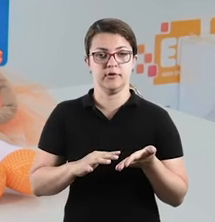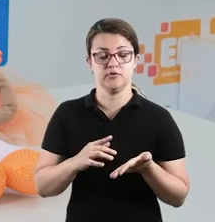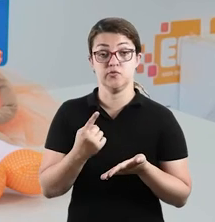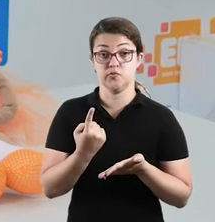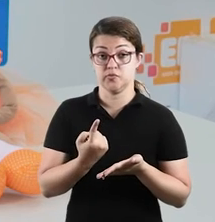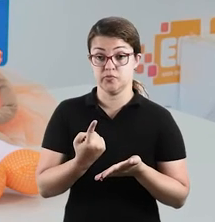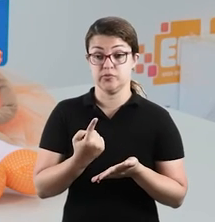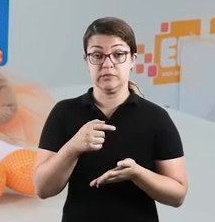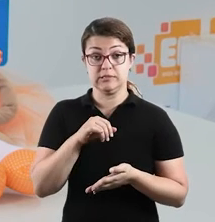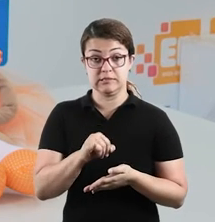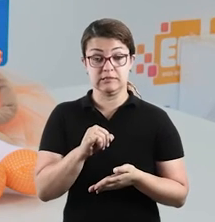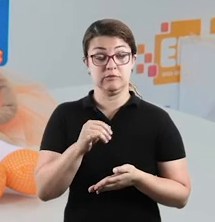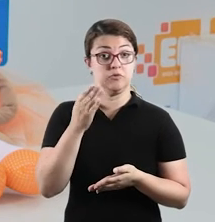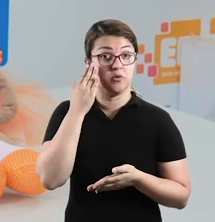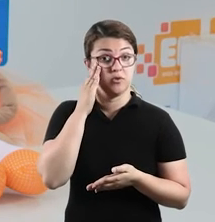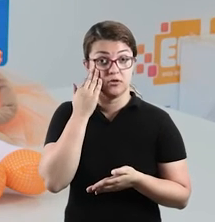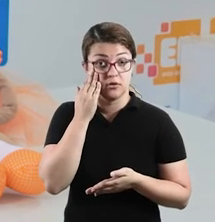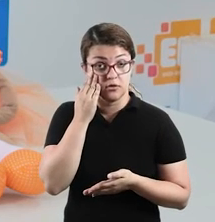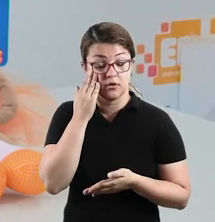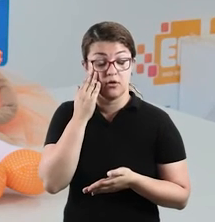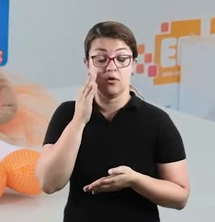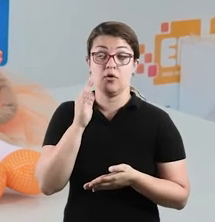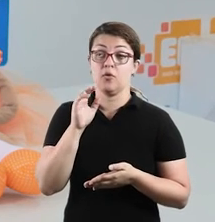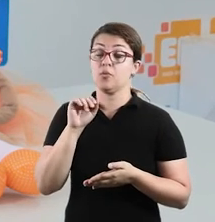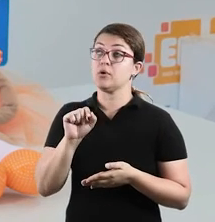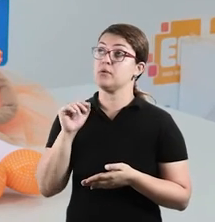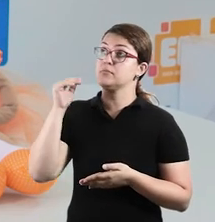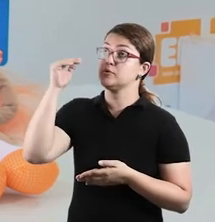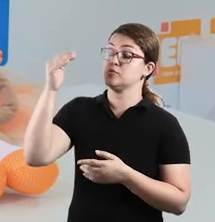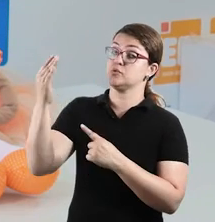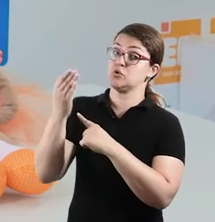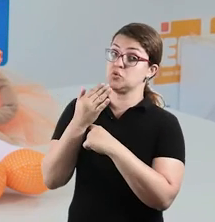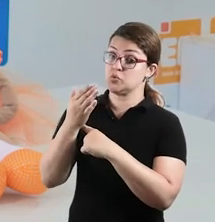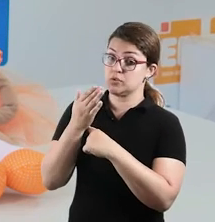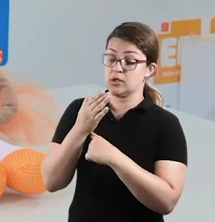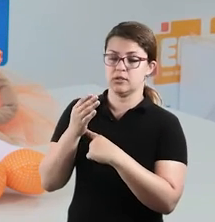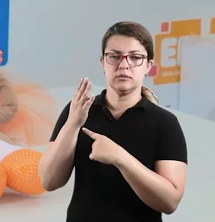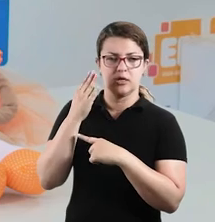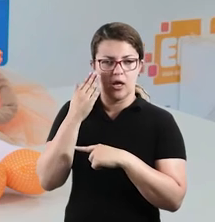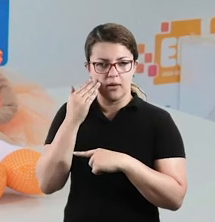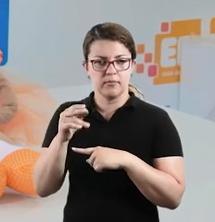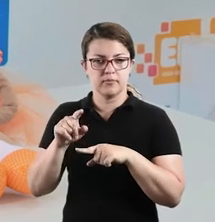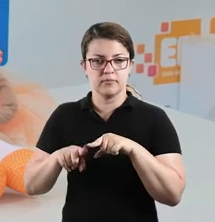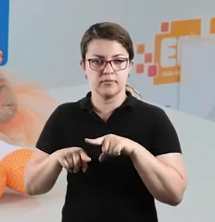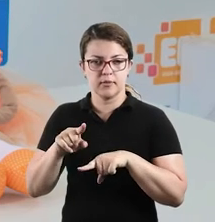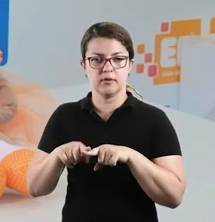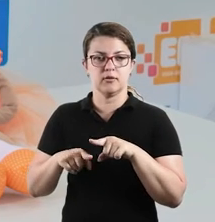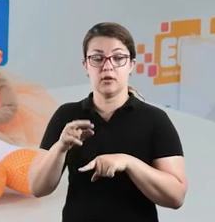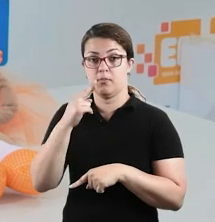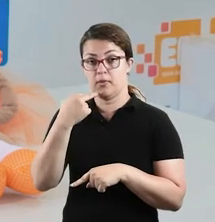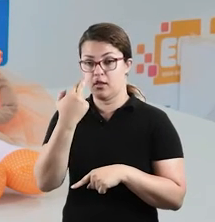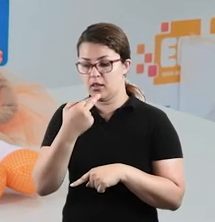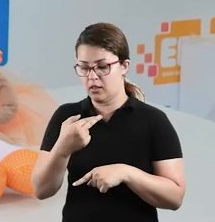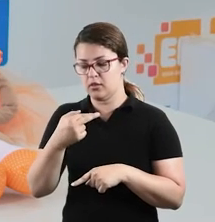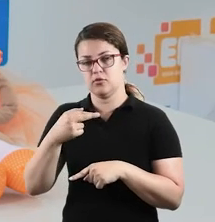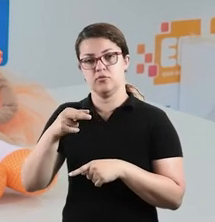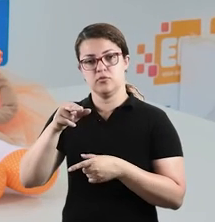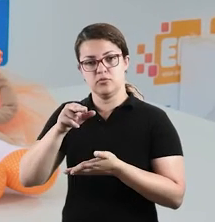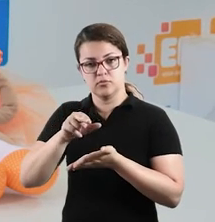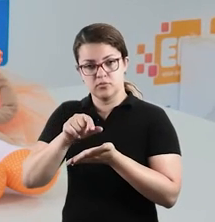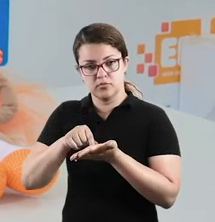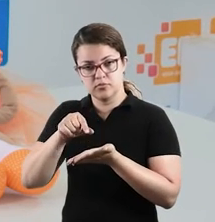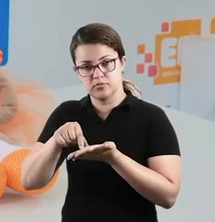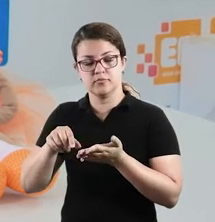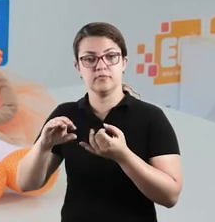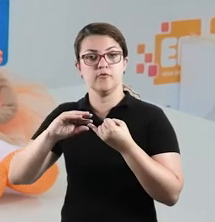1, se a criança não compreender, o adulto vai precisar ajudar. Como? Com objetos. Palitos,